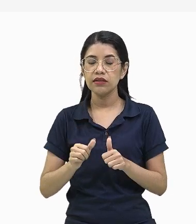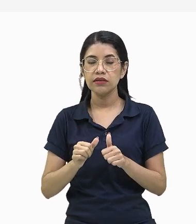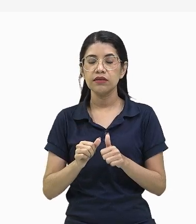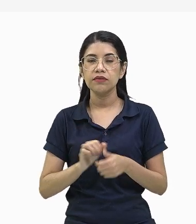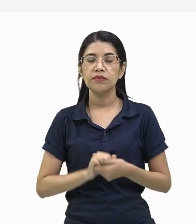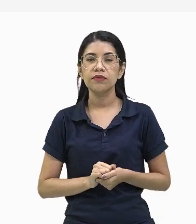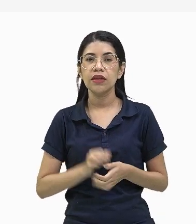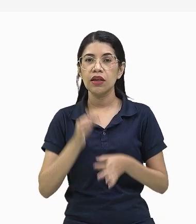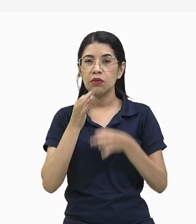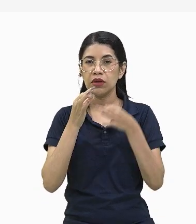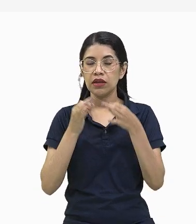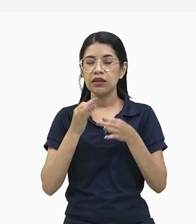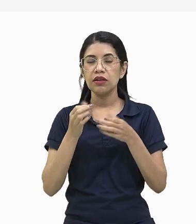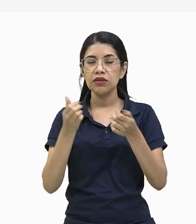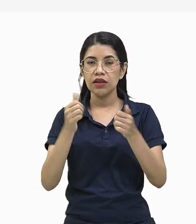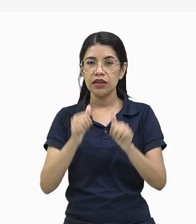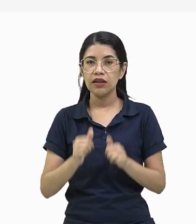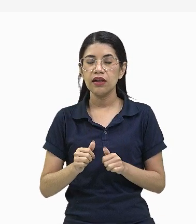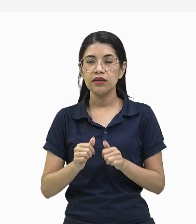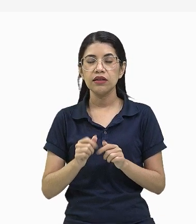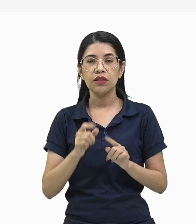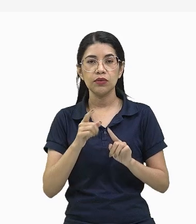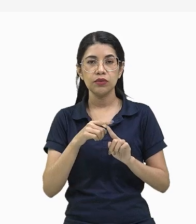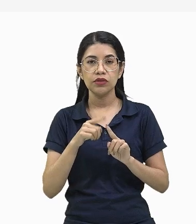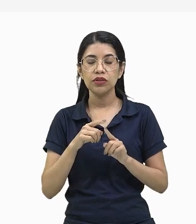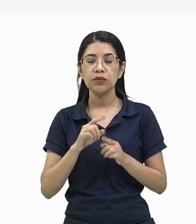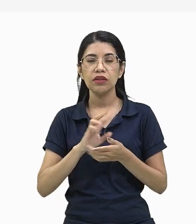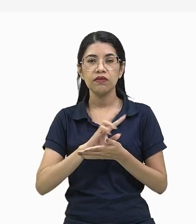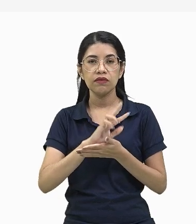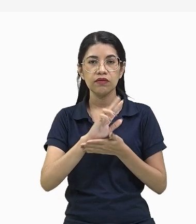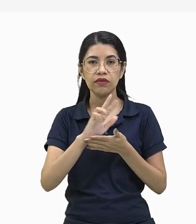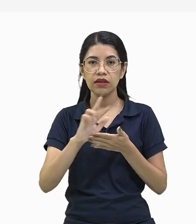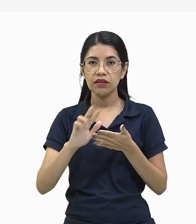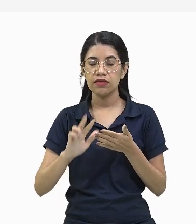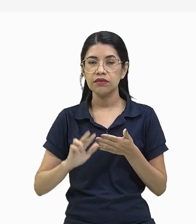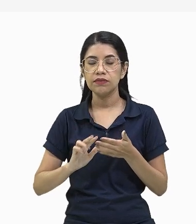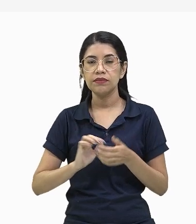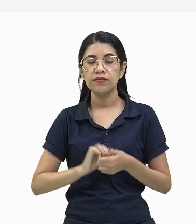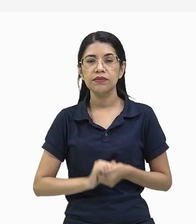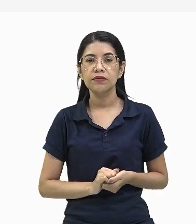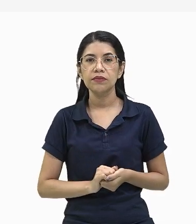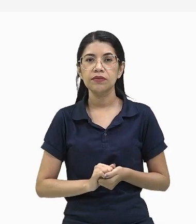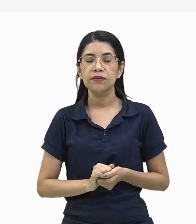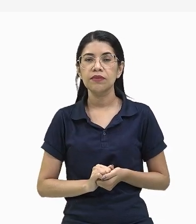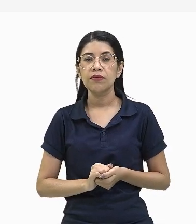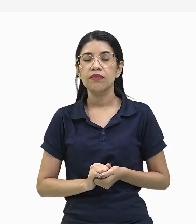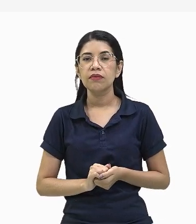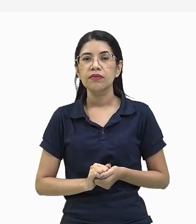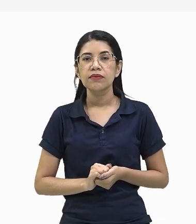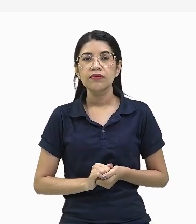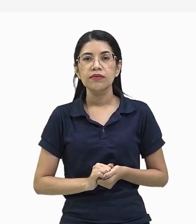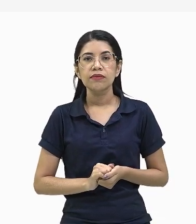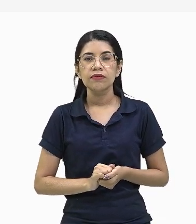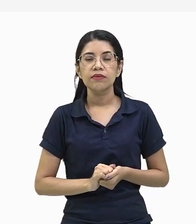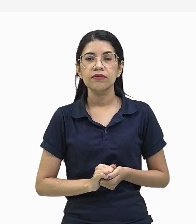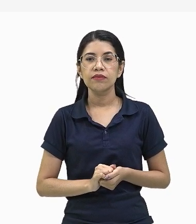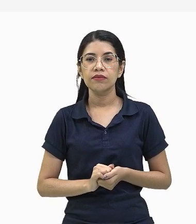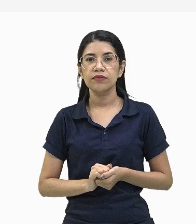dos critérios de análise. Esse é um dos, porque existem vários outros, né? Então,